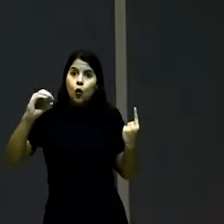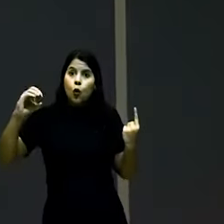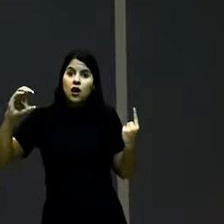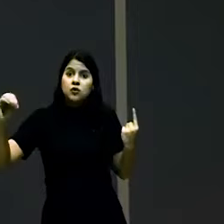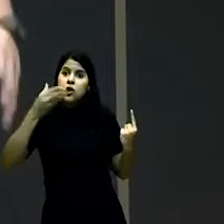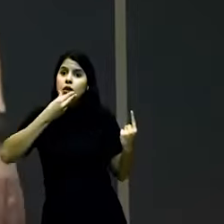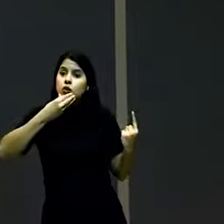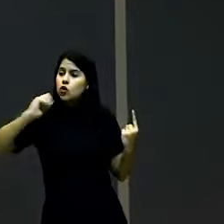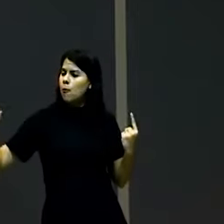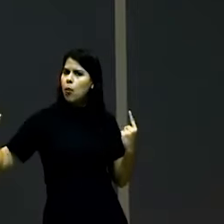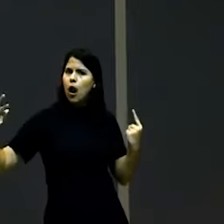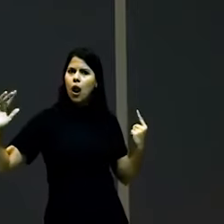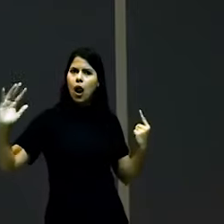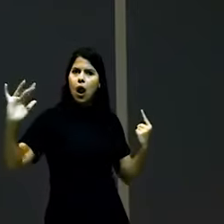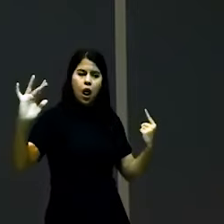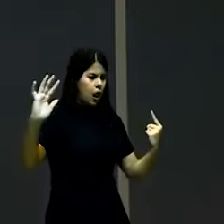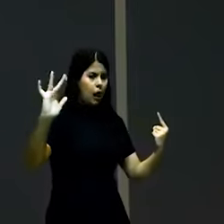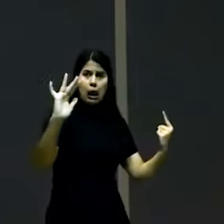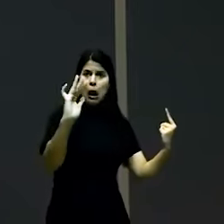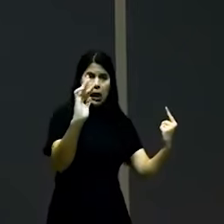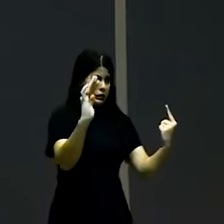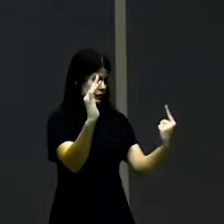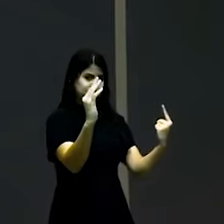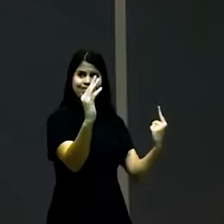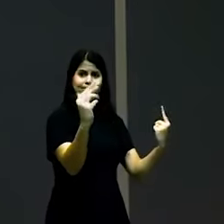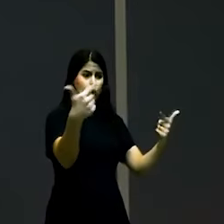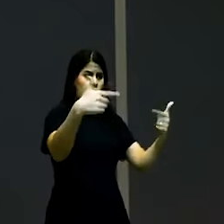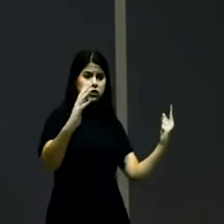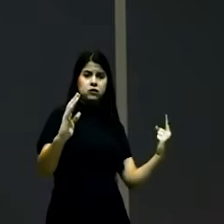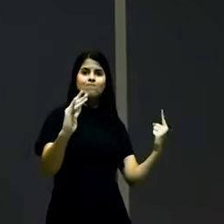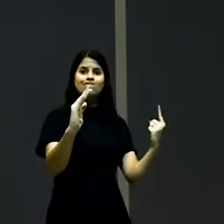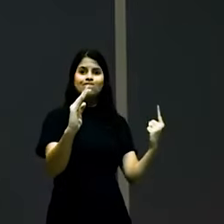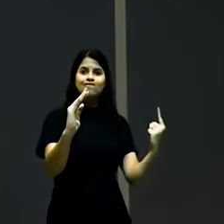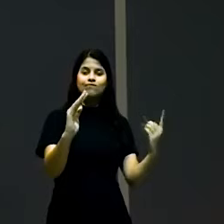Ele chega, todo aquele povo reunido, mas antes de acontecer algo,